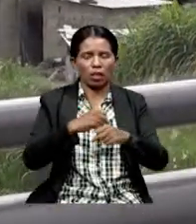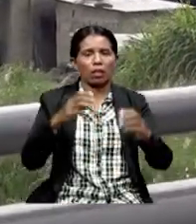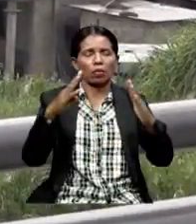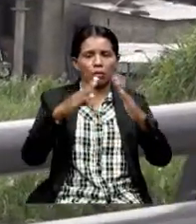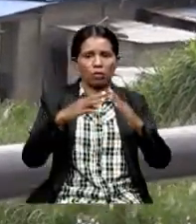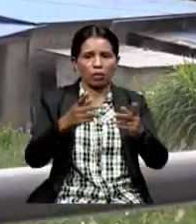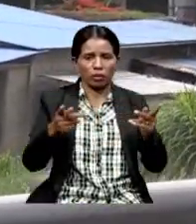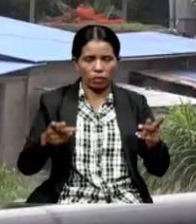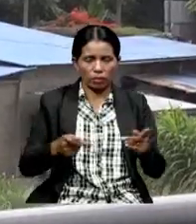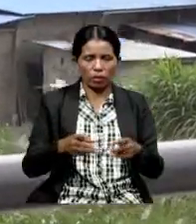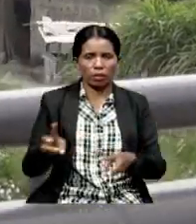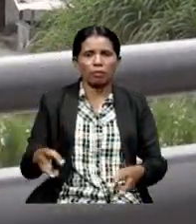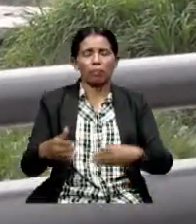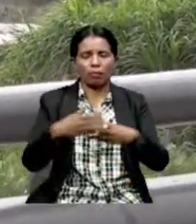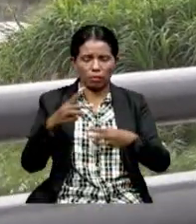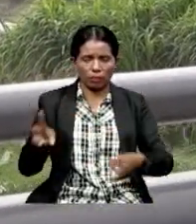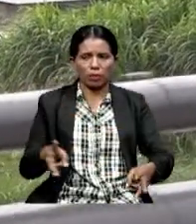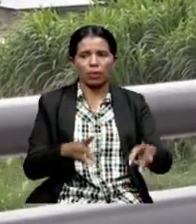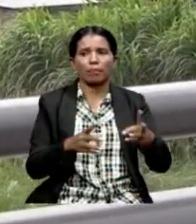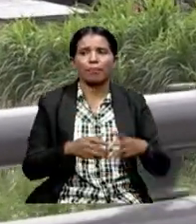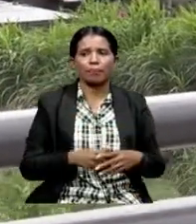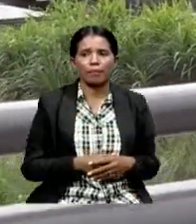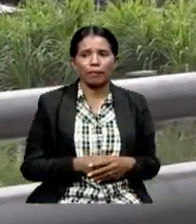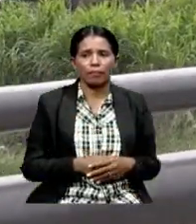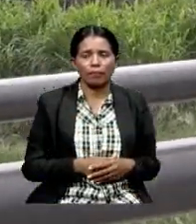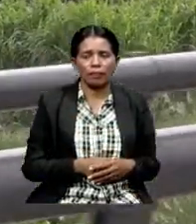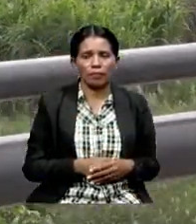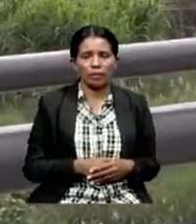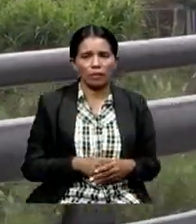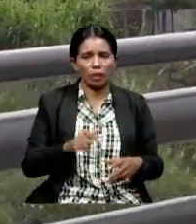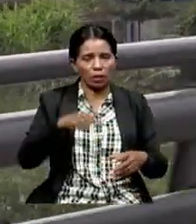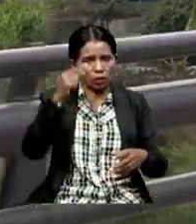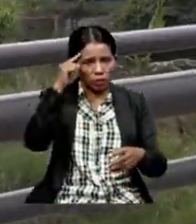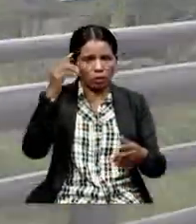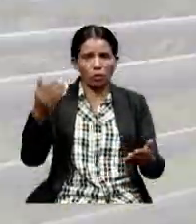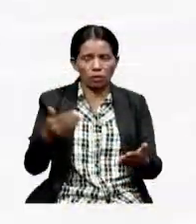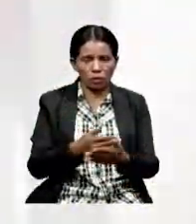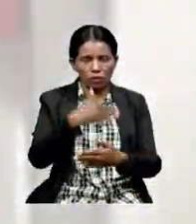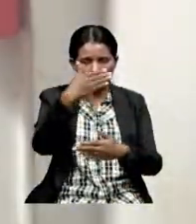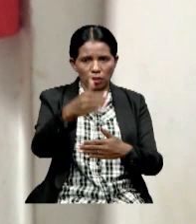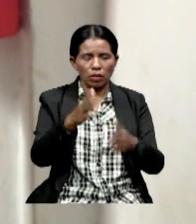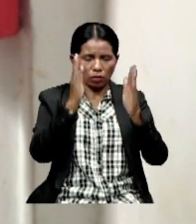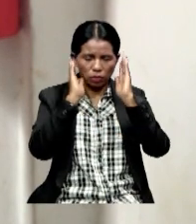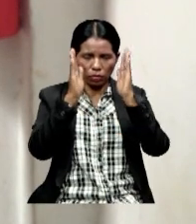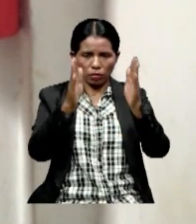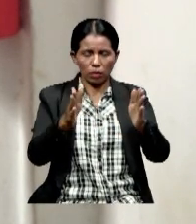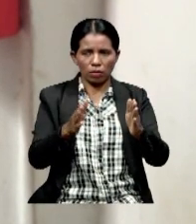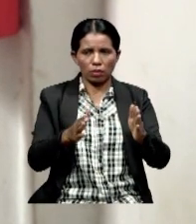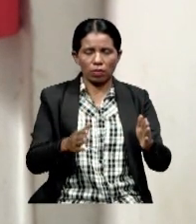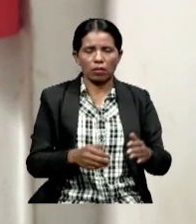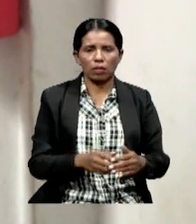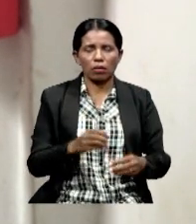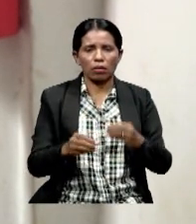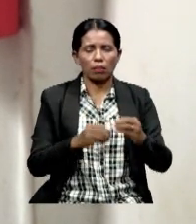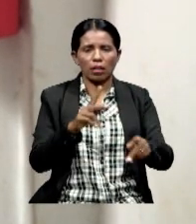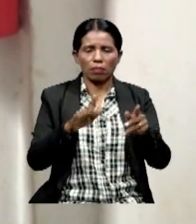risco. O anseio que teves, e o governo foi mãe, a tu foi atenção lhe deu, portanto, para a